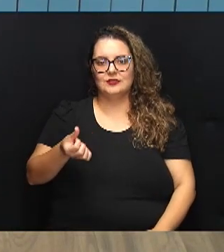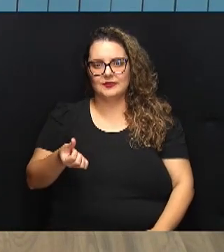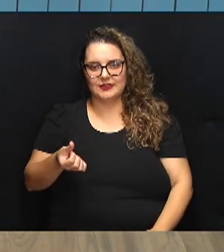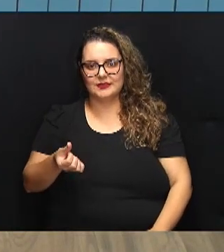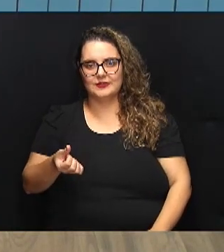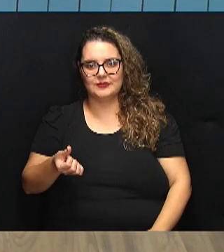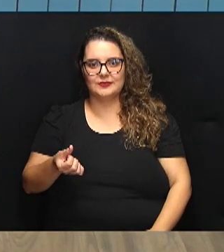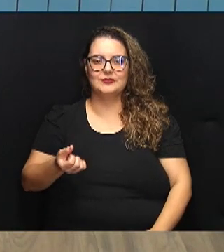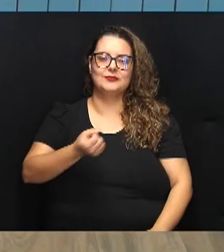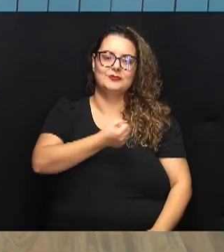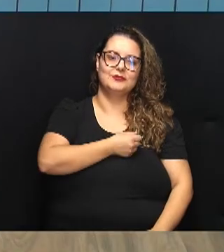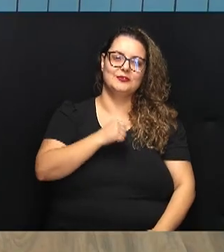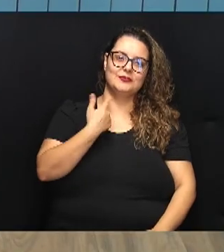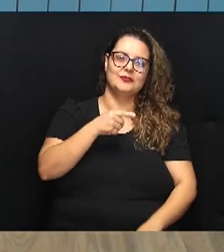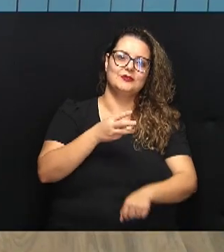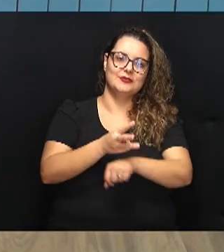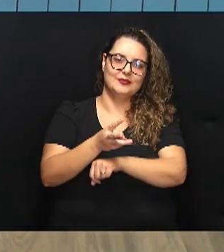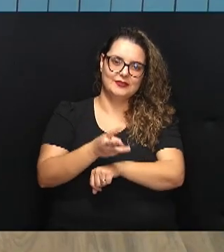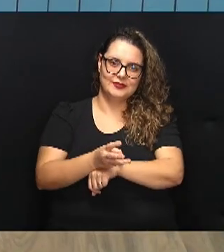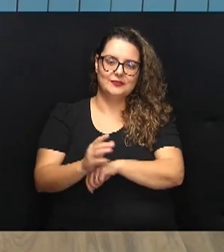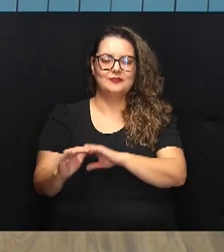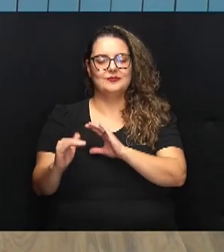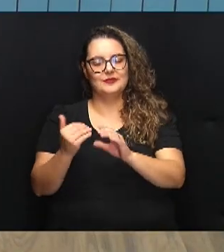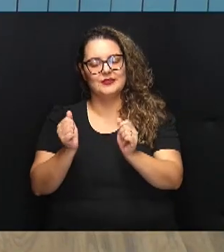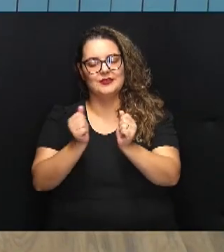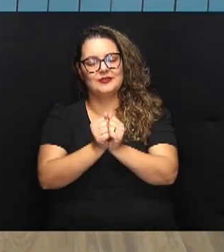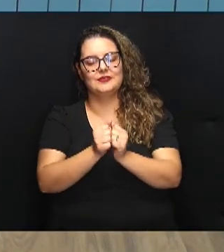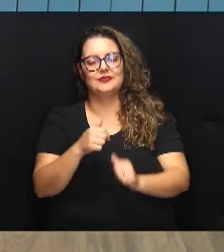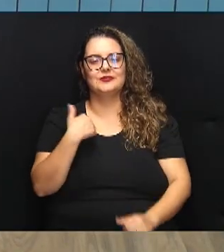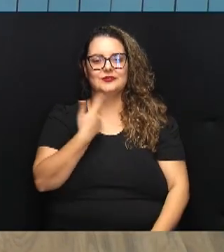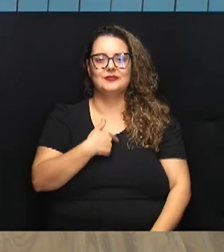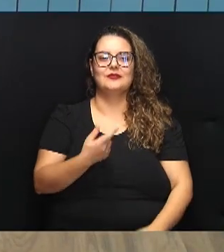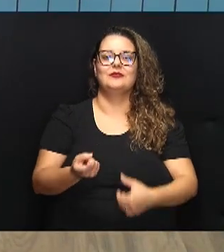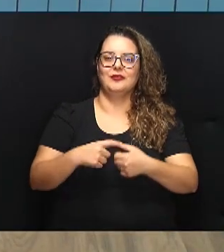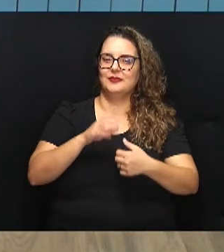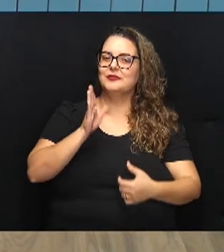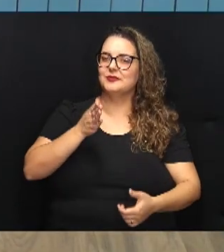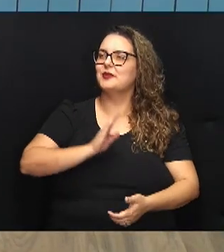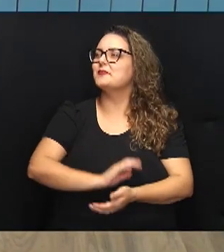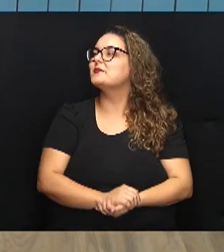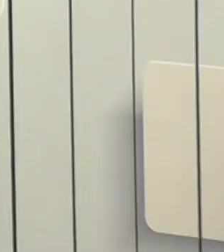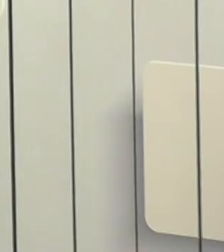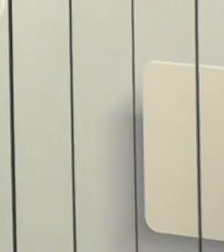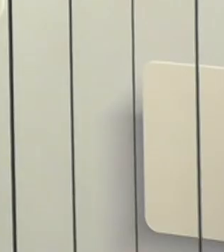978293776 é o número do nosso WhatsApp. Participe comigo e eu volto já já.